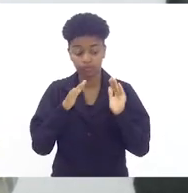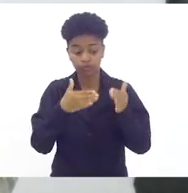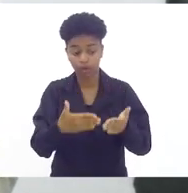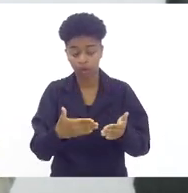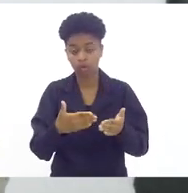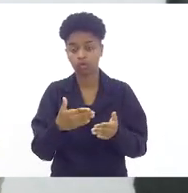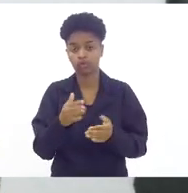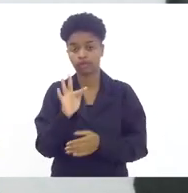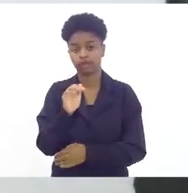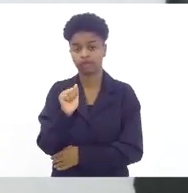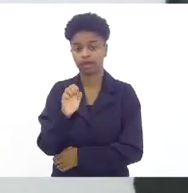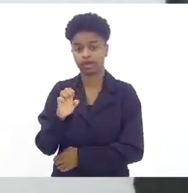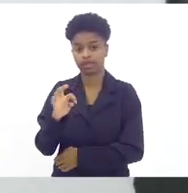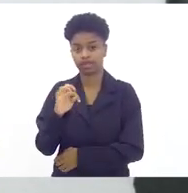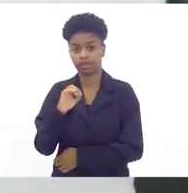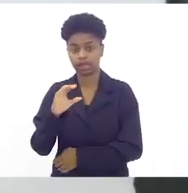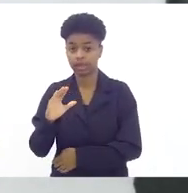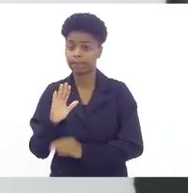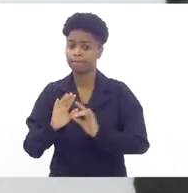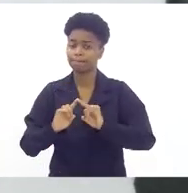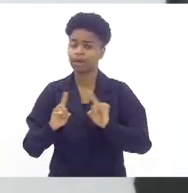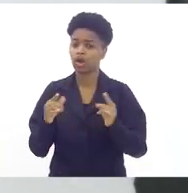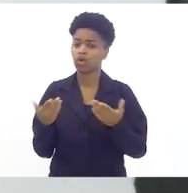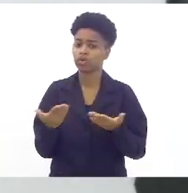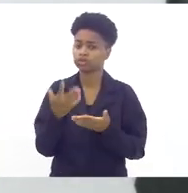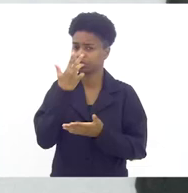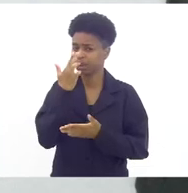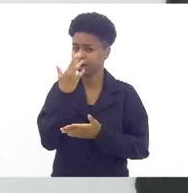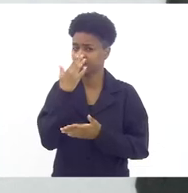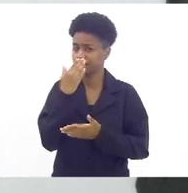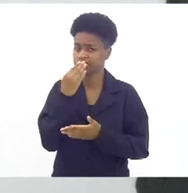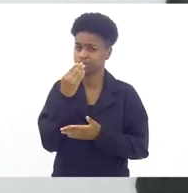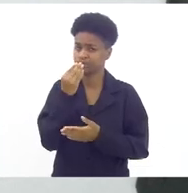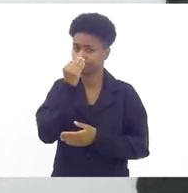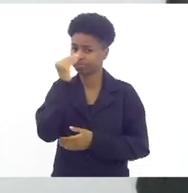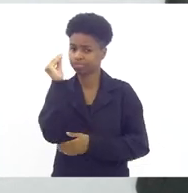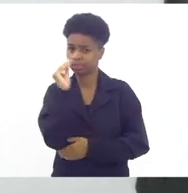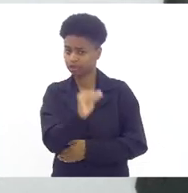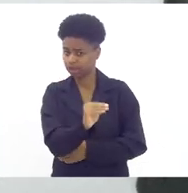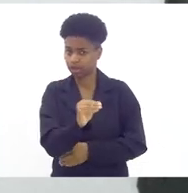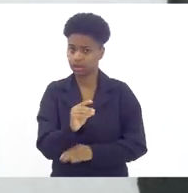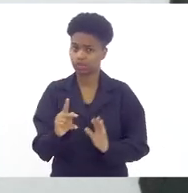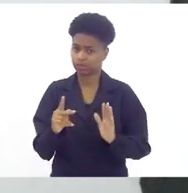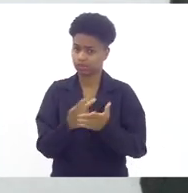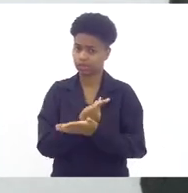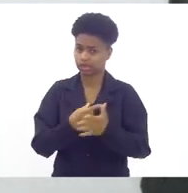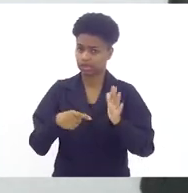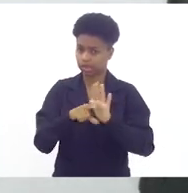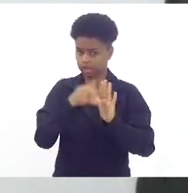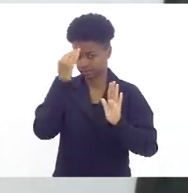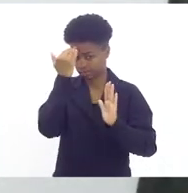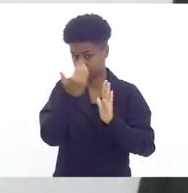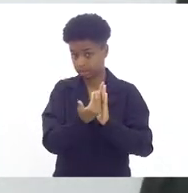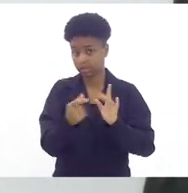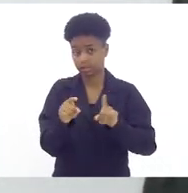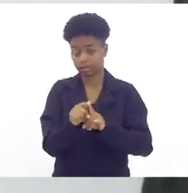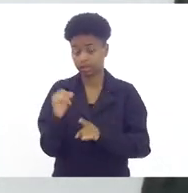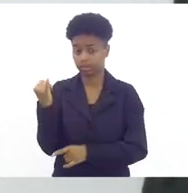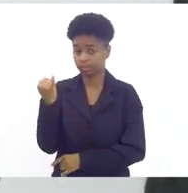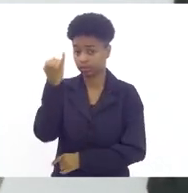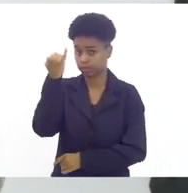e a gente vê hoje uma um boicote das empresas de ônibus na aplicação da Lei e é muito importante que o estado